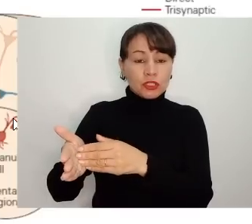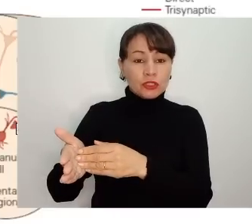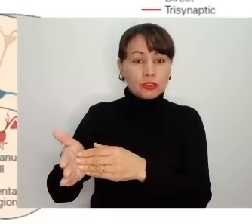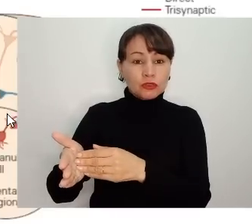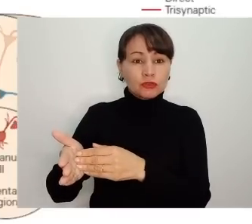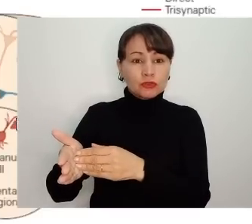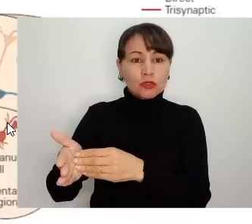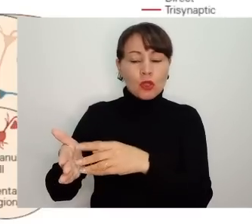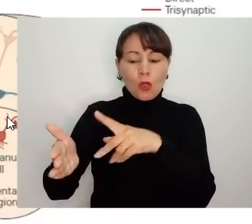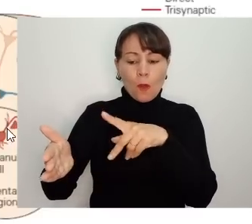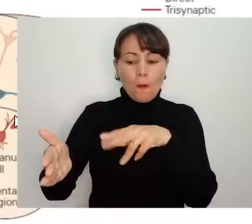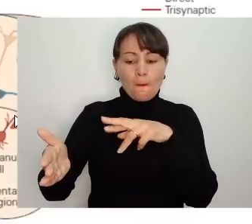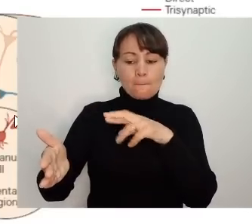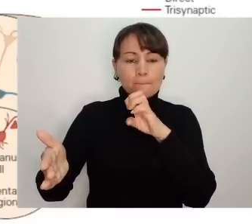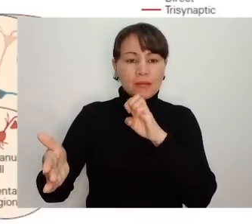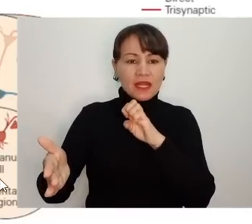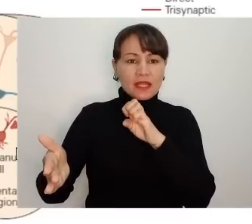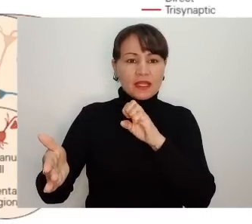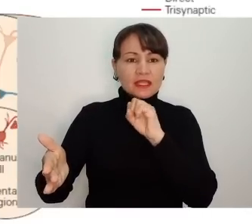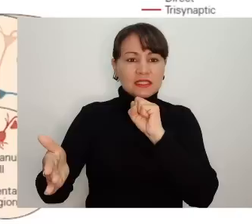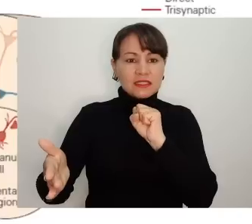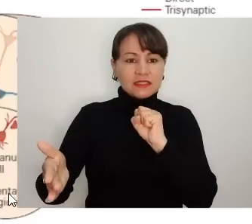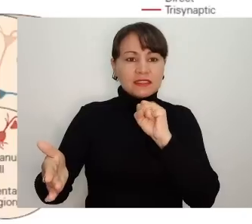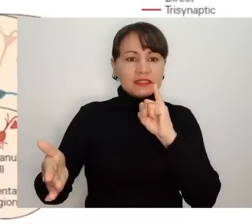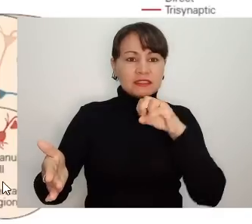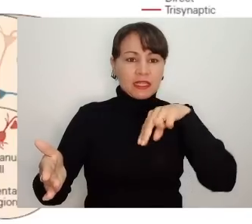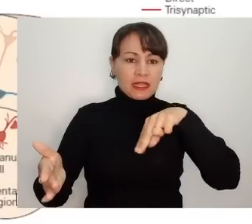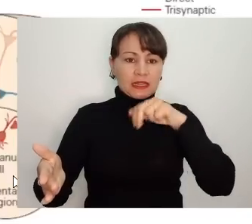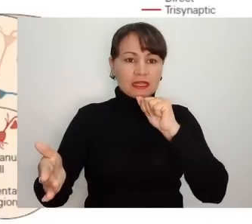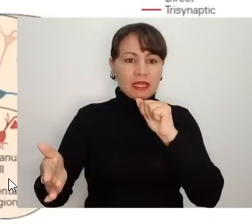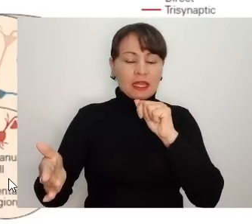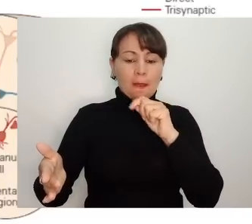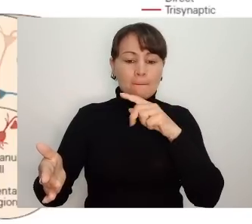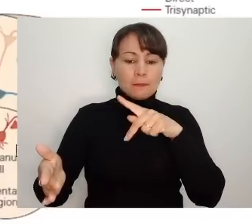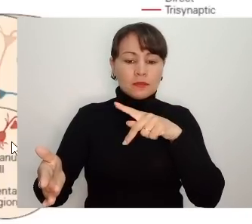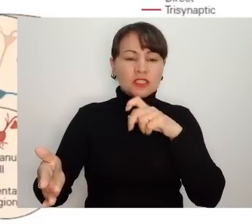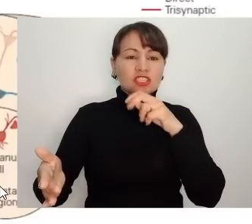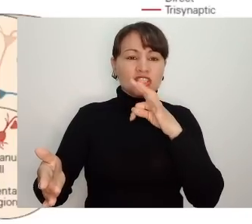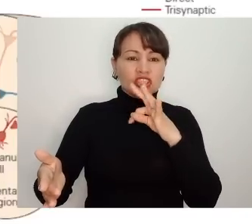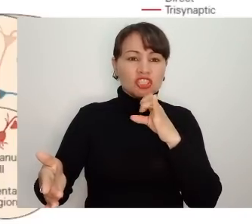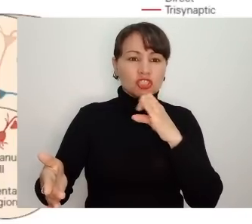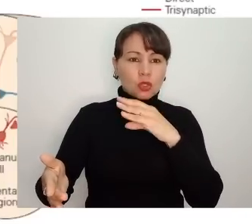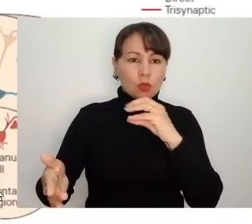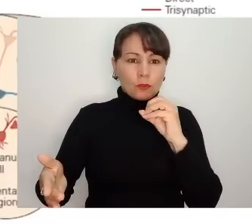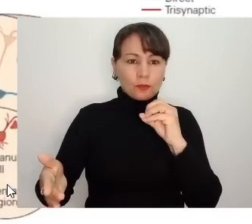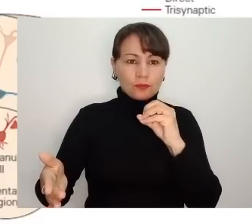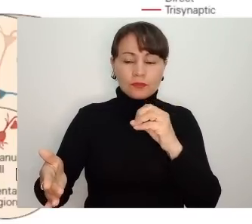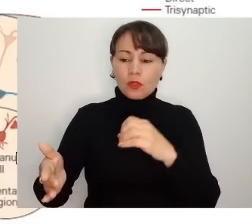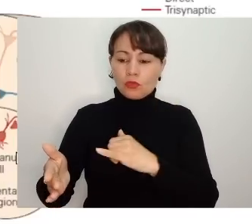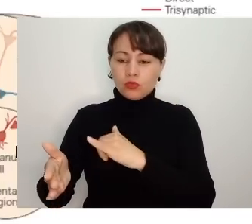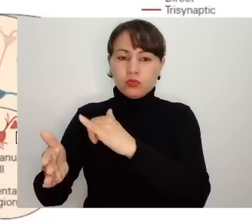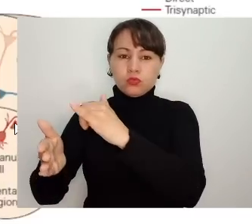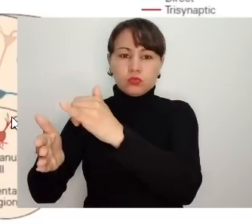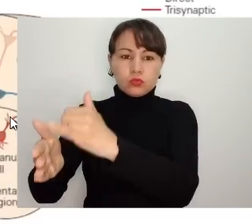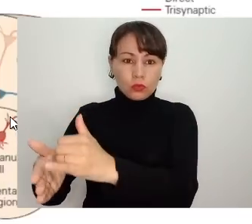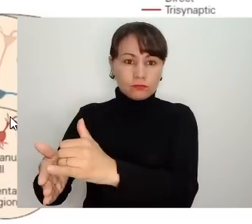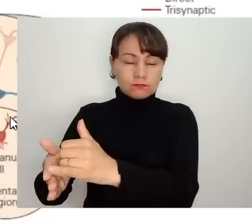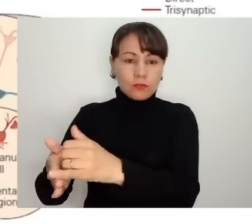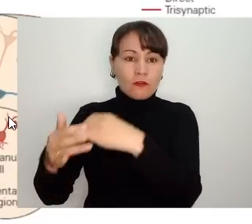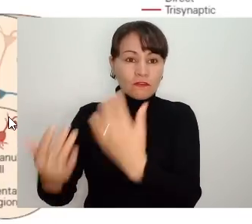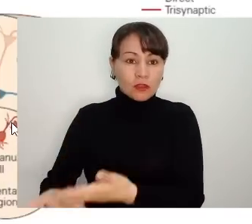chegando no terminal pré-sináptico de uma região do hipocampo chamado giro